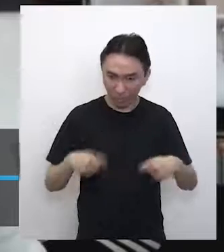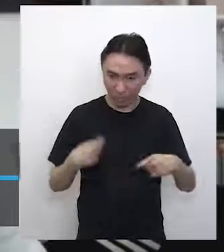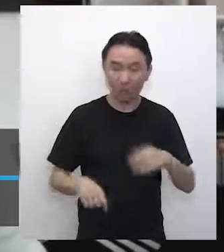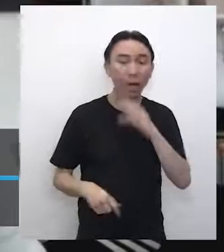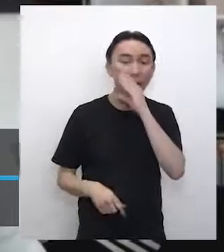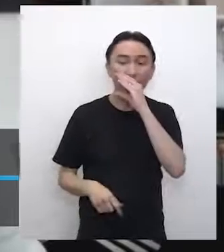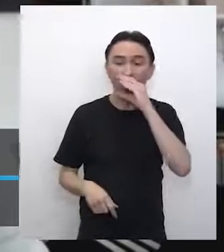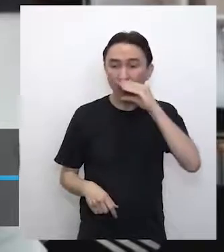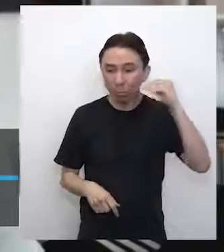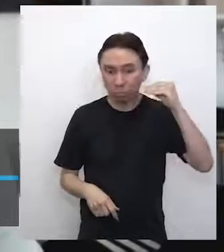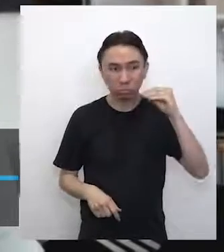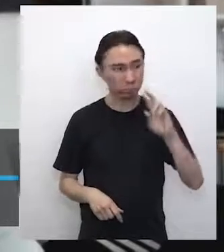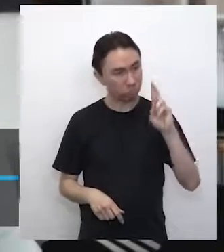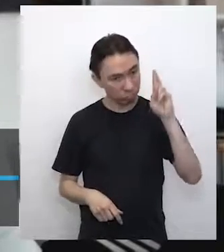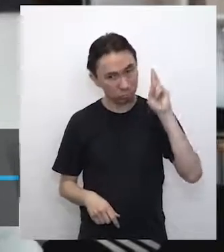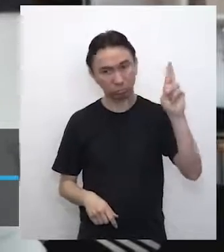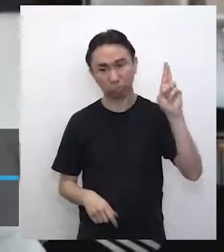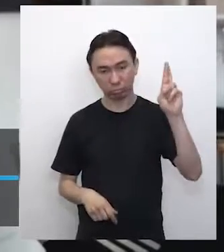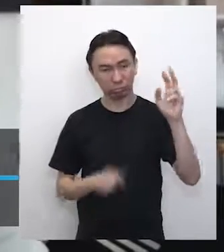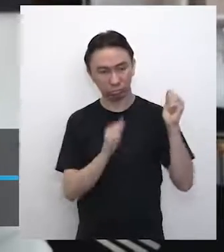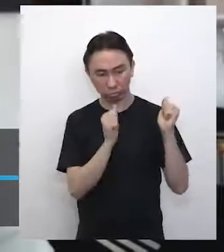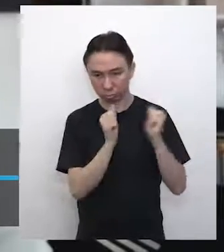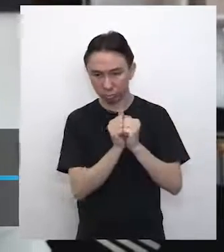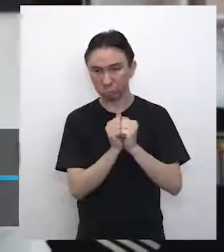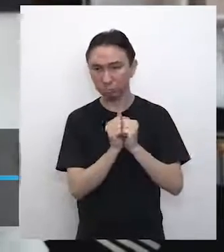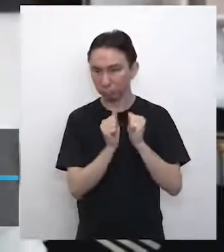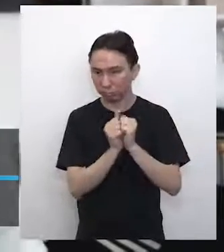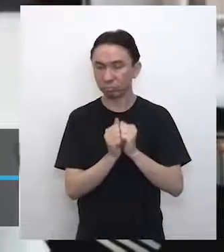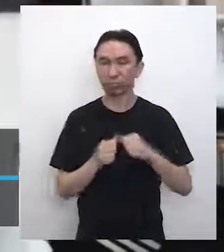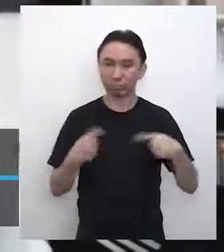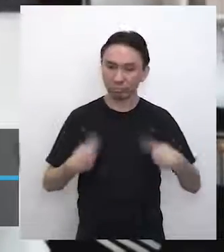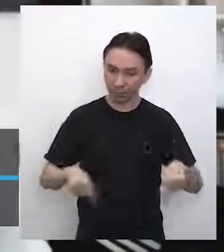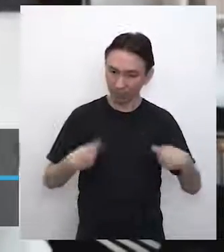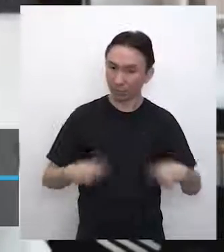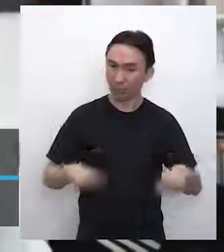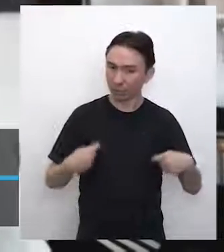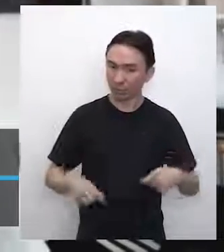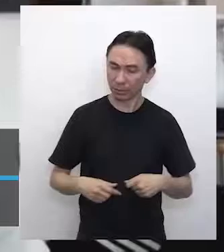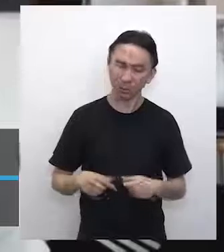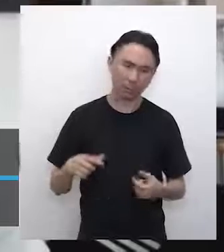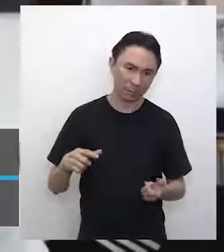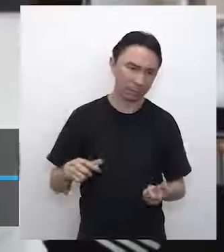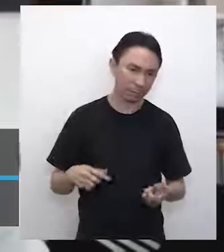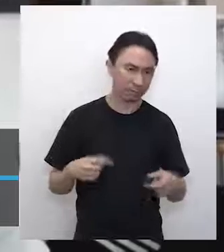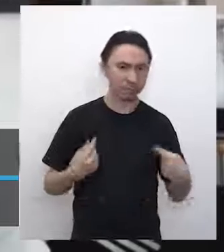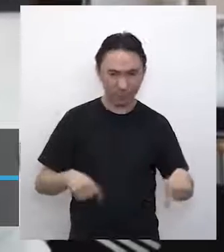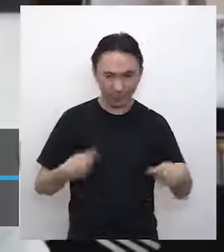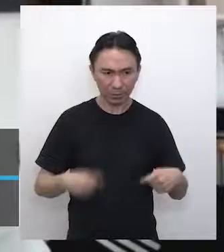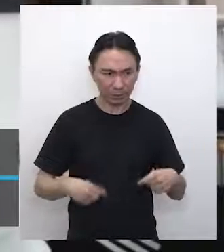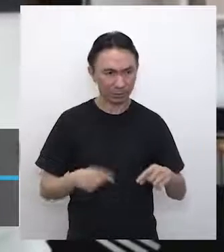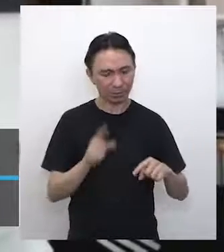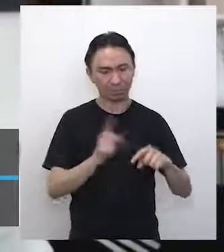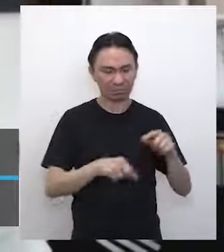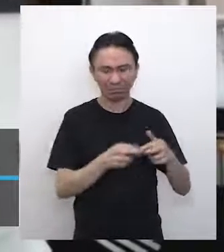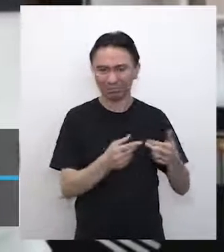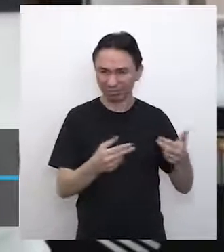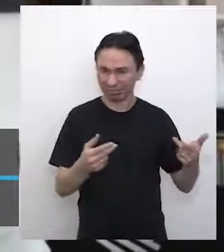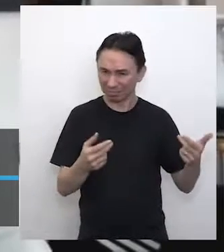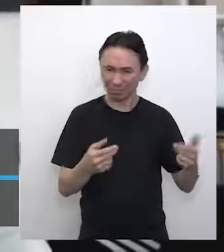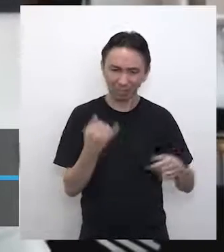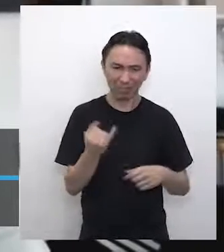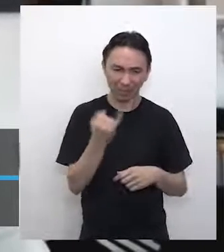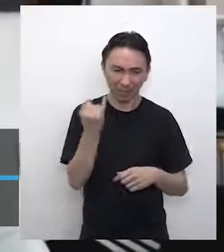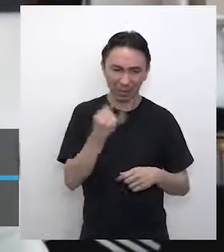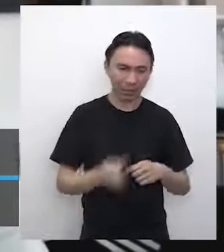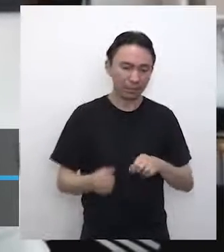responsável junto com vocês nesses momentos, né? Tem que ter equipamentos necessários, luva,